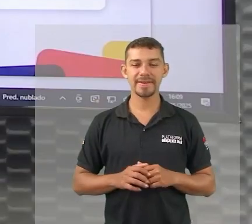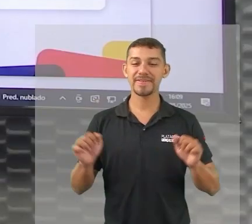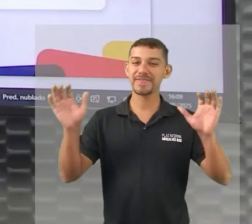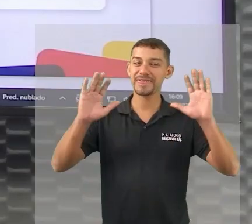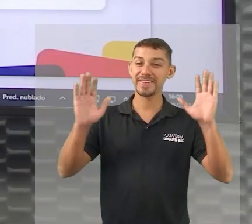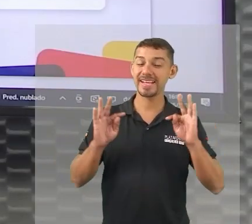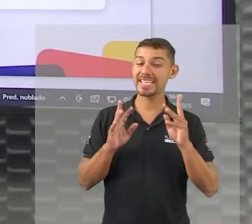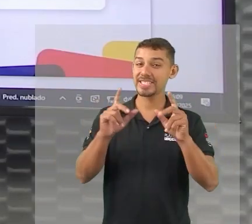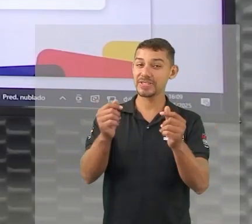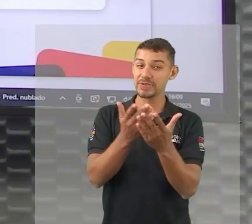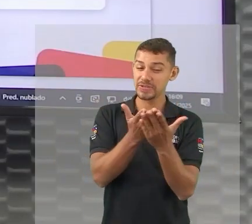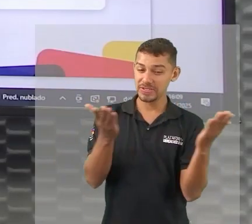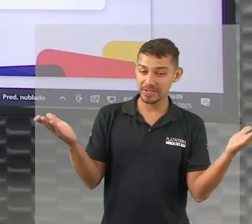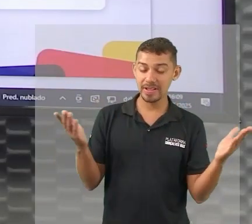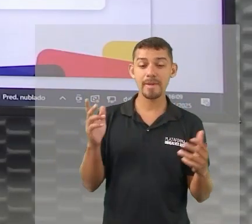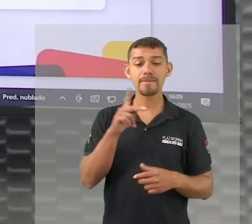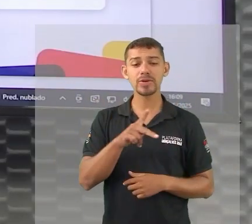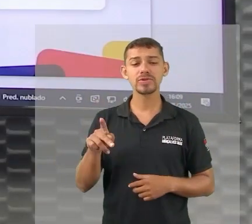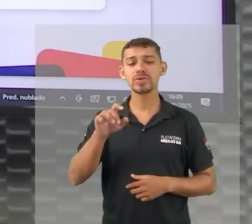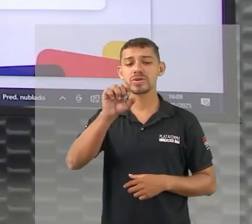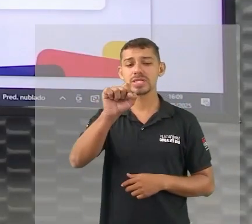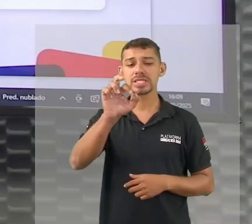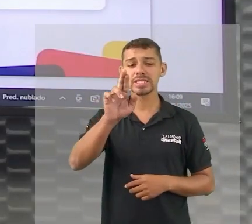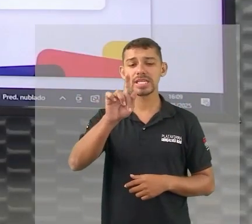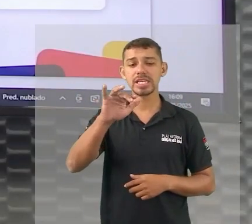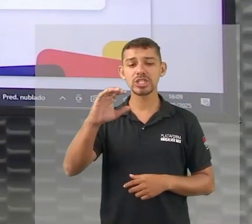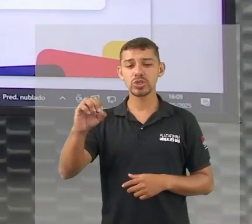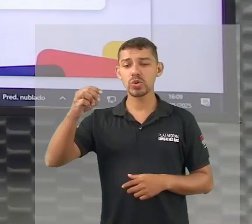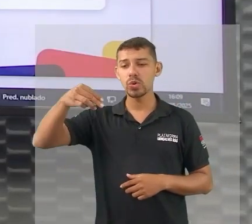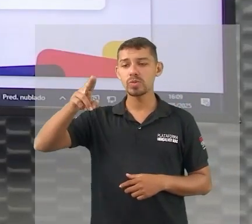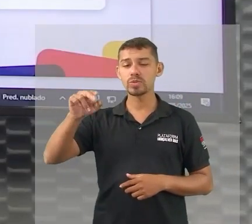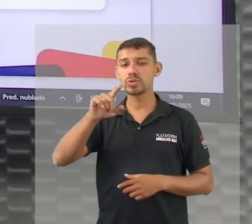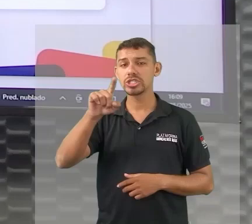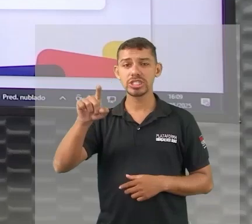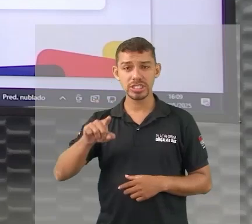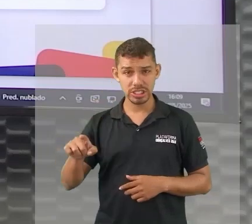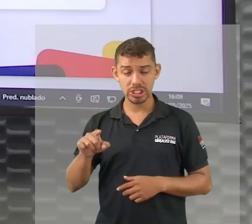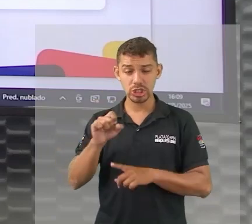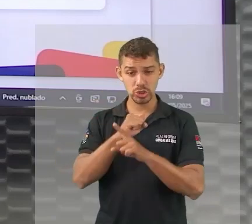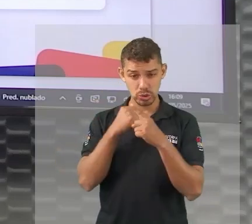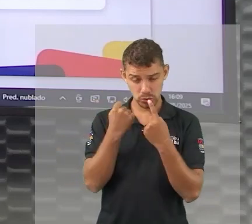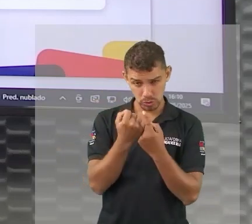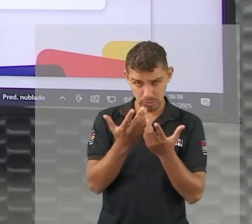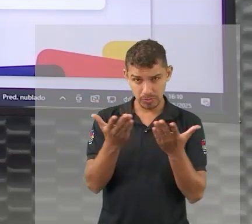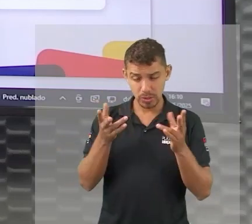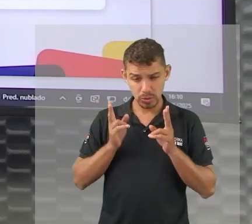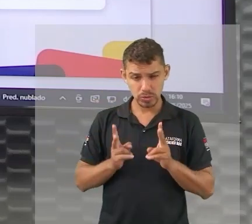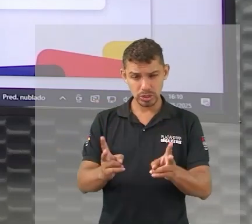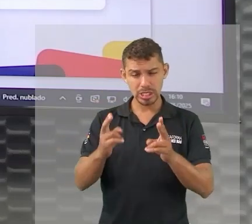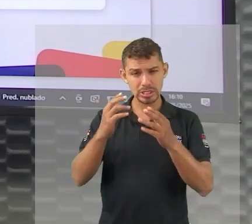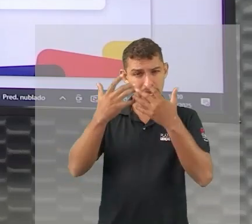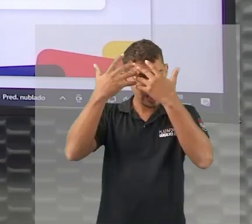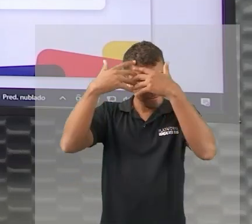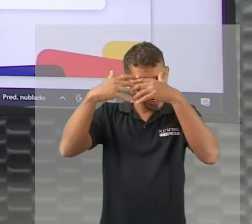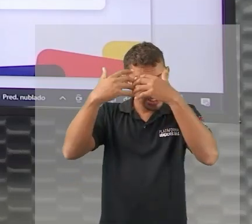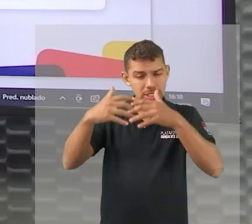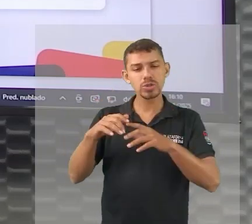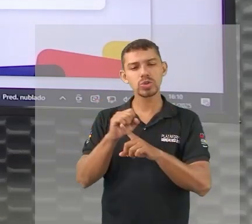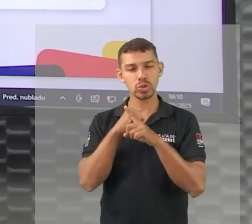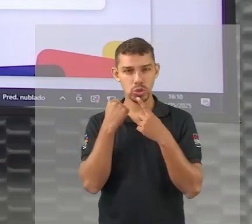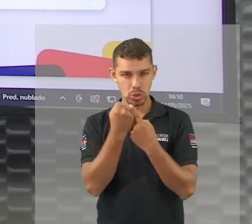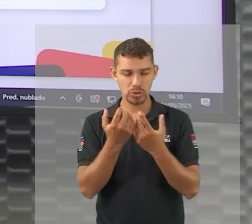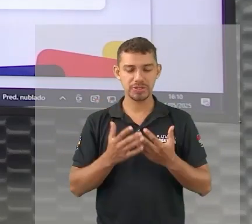Olá a todos e todas, professor Sérgio Munim, Sociologia, dando continuidade às nossas reflexões sociológicas,